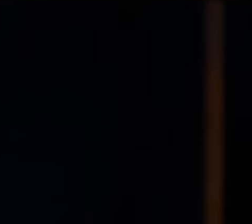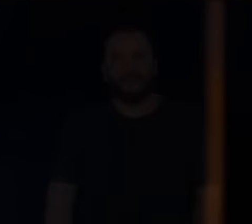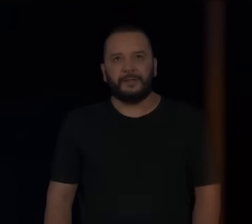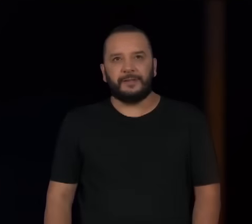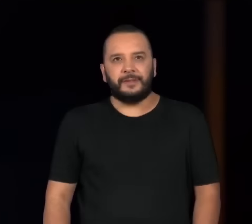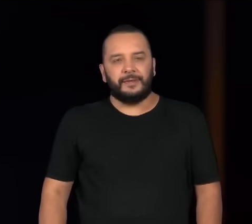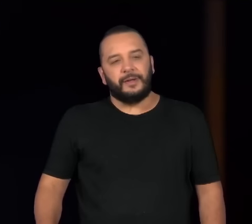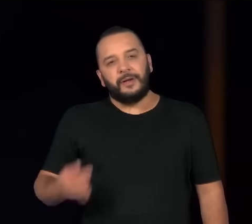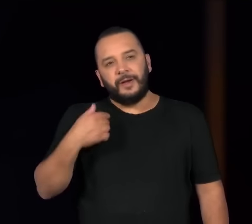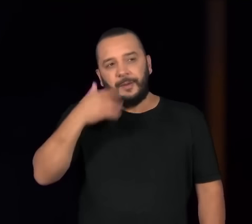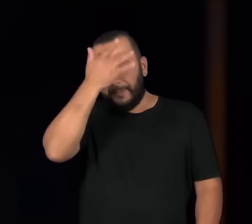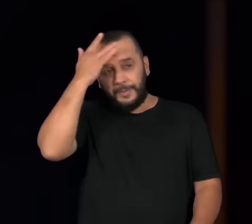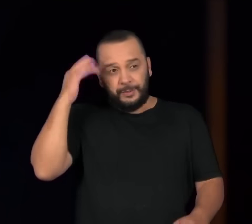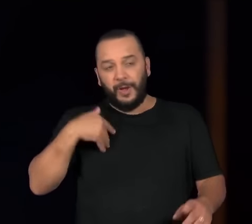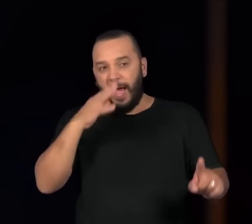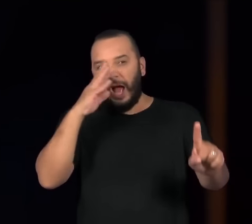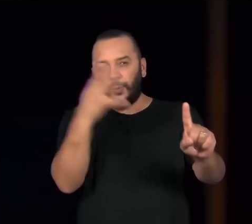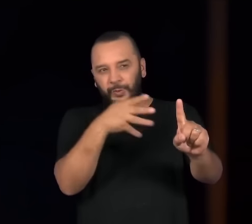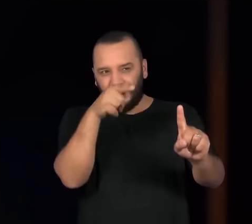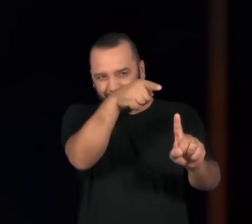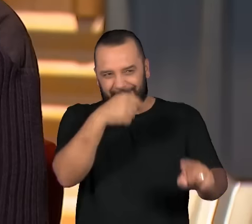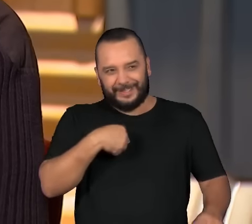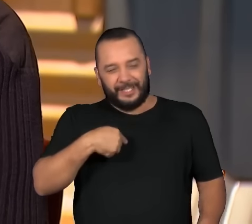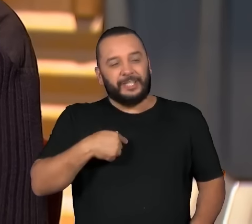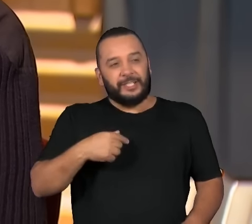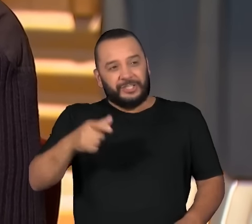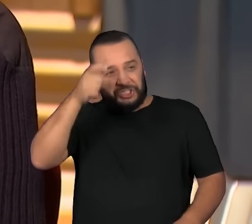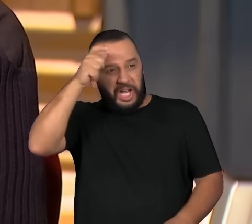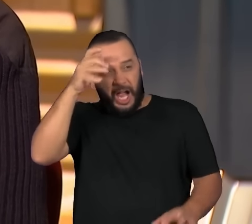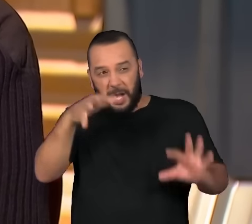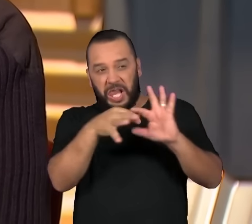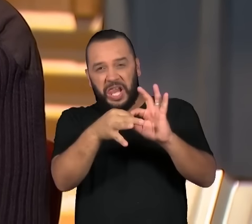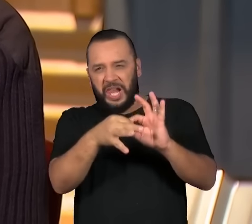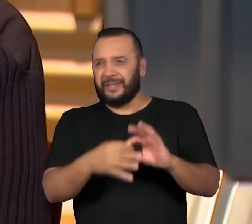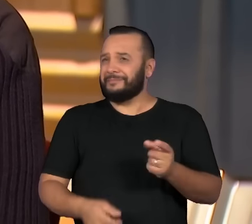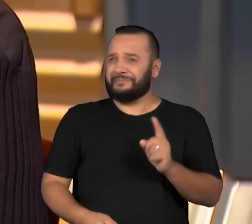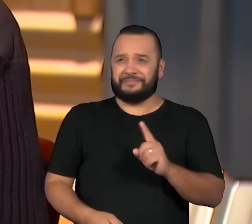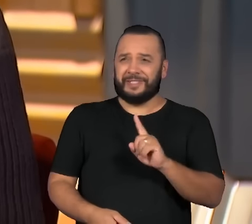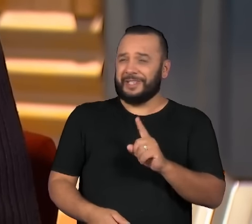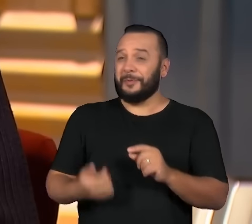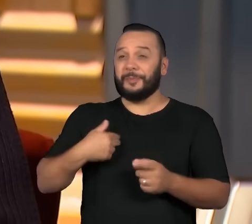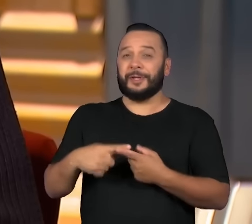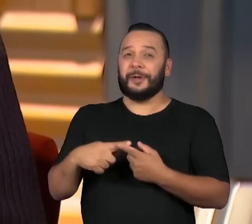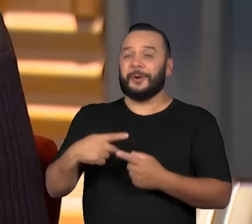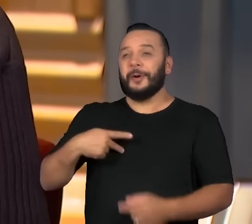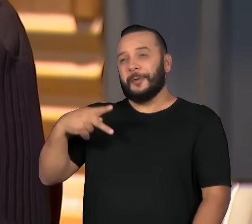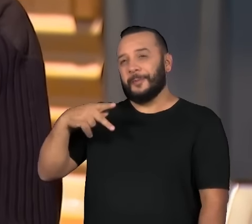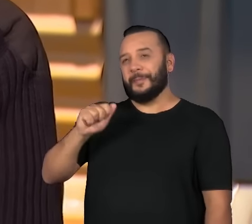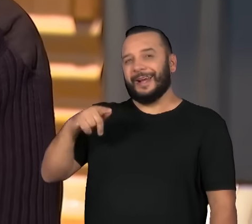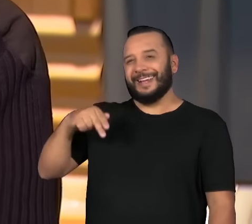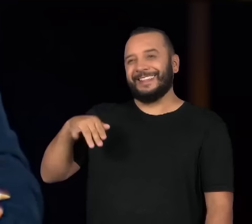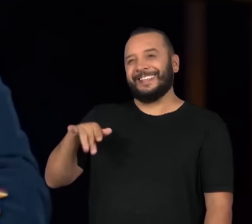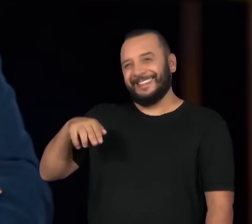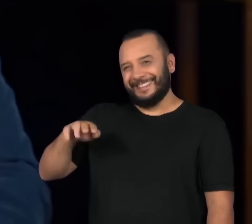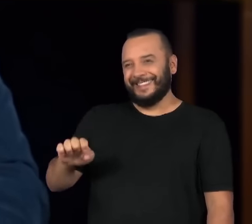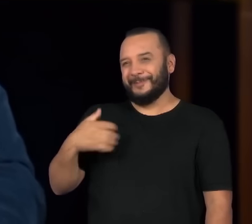Alguém já te acusou de ter pacto com... Não, acho que não. Acho que eu não toco tão bem quanto o Paganini. Ah, sim.